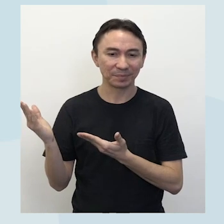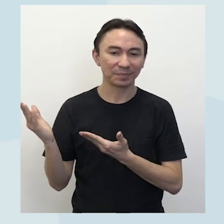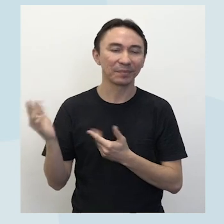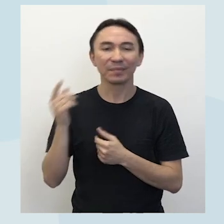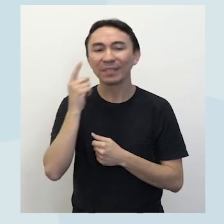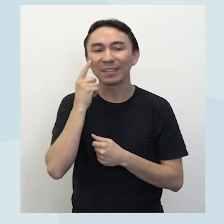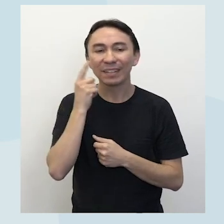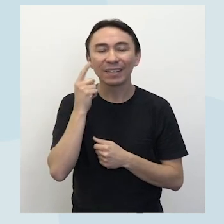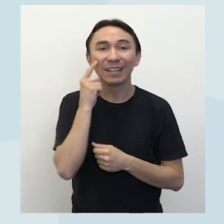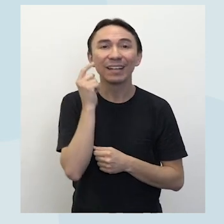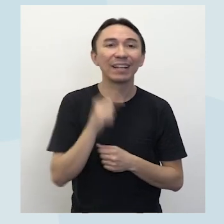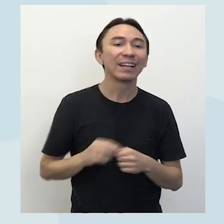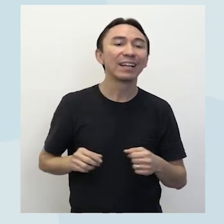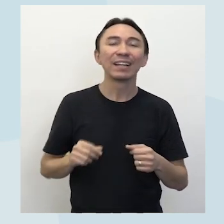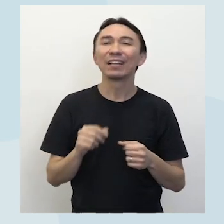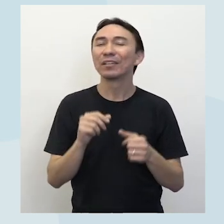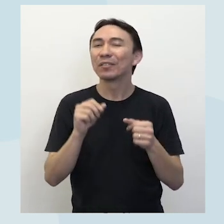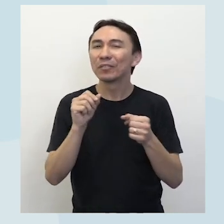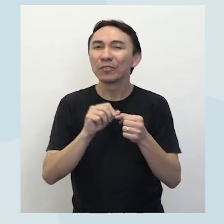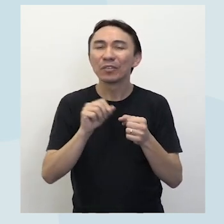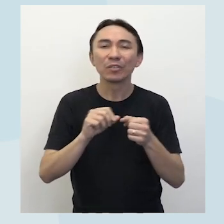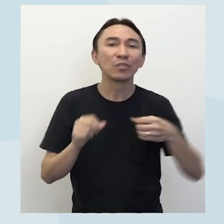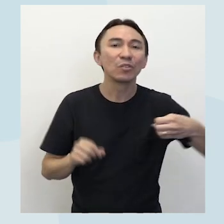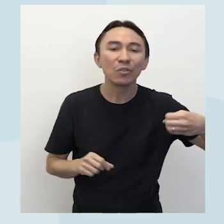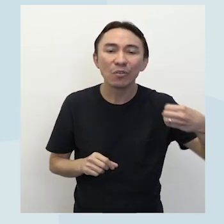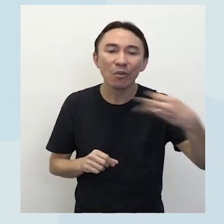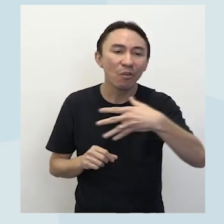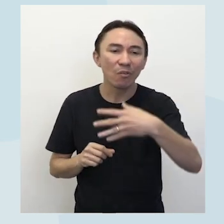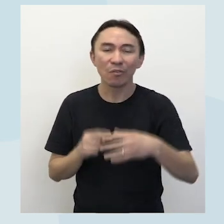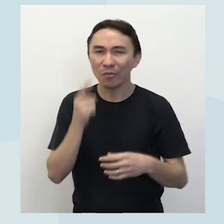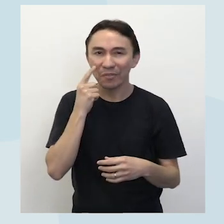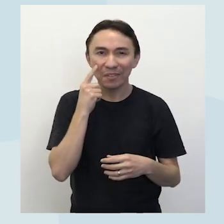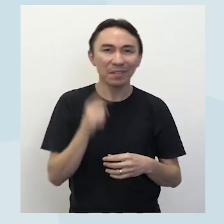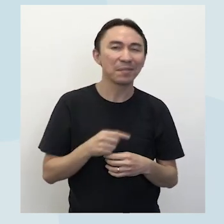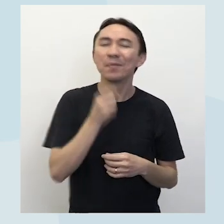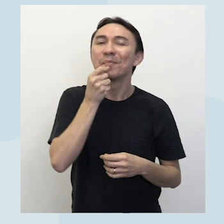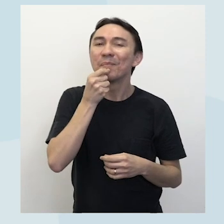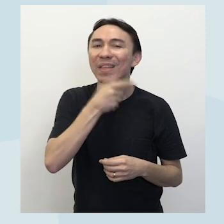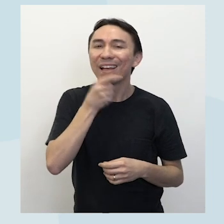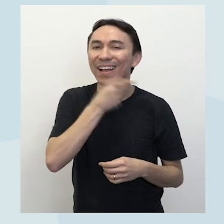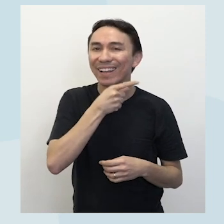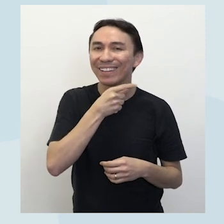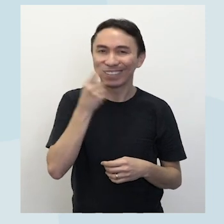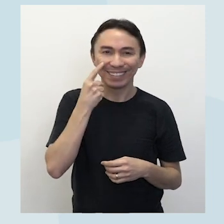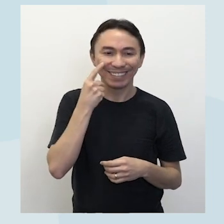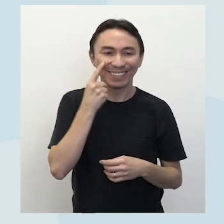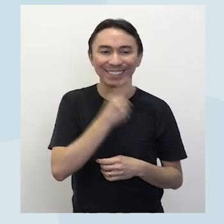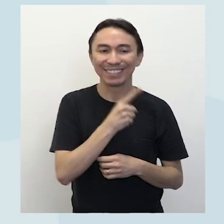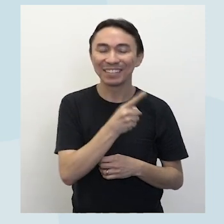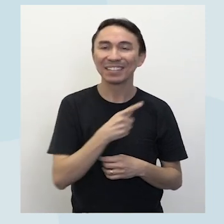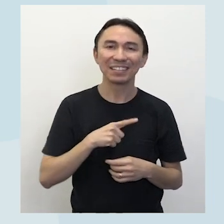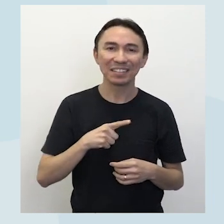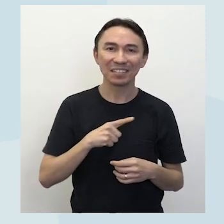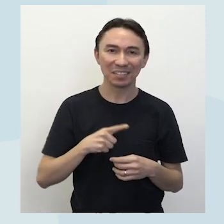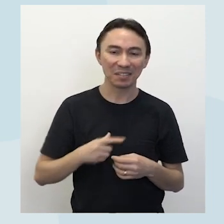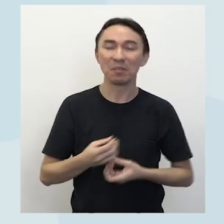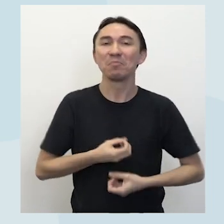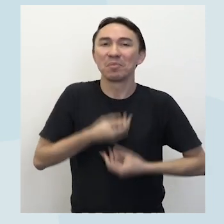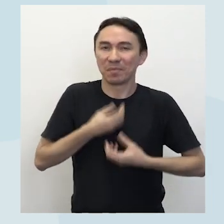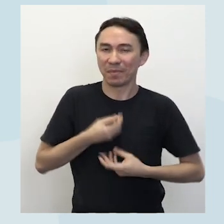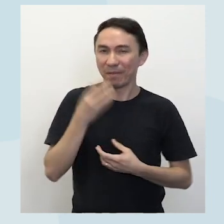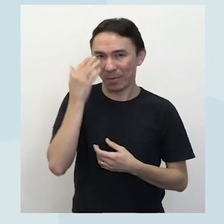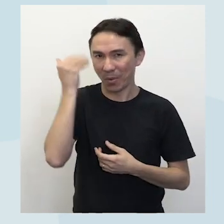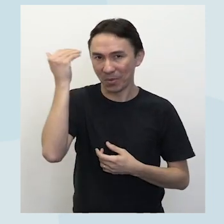ela imprimiu um novo sentido e conferiu uma certa dose de humor nessa nova versão do poema famoso de Carlos Drummond de